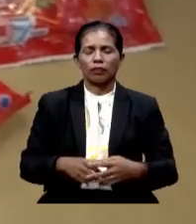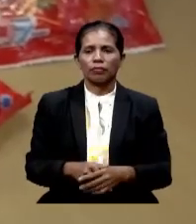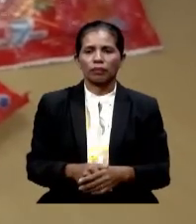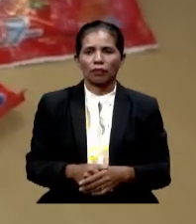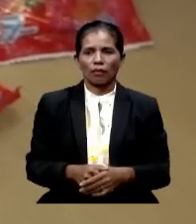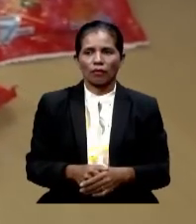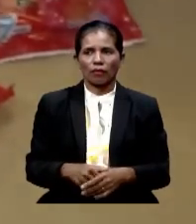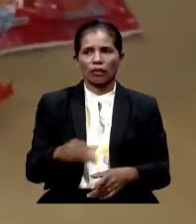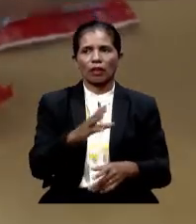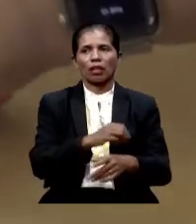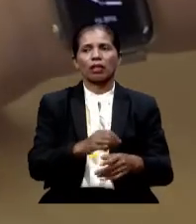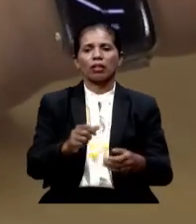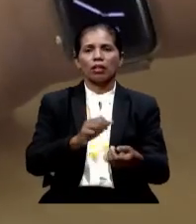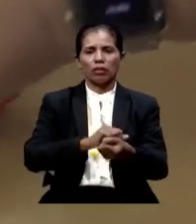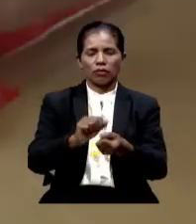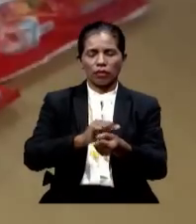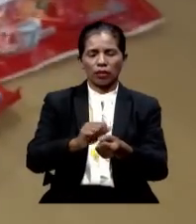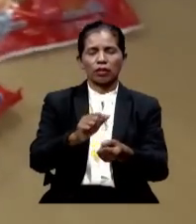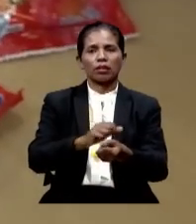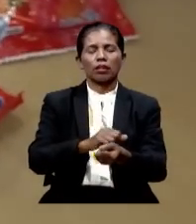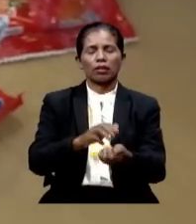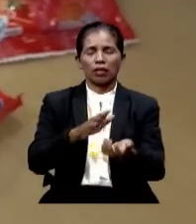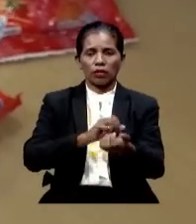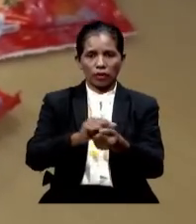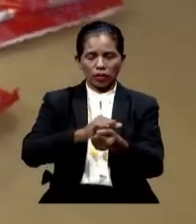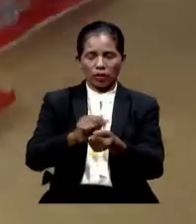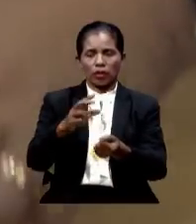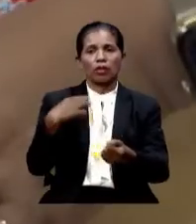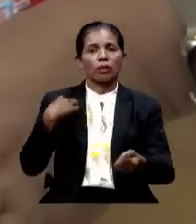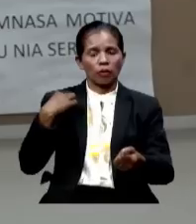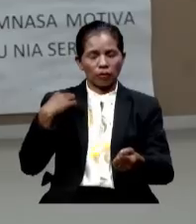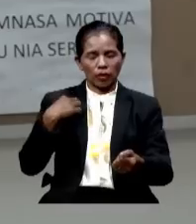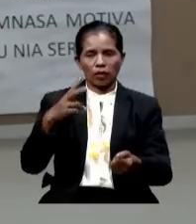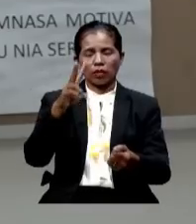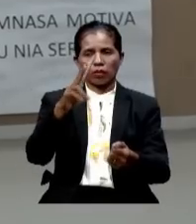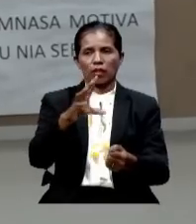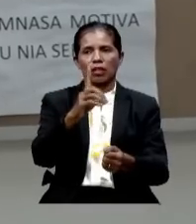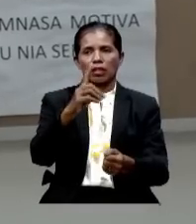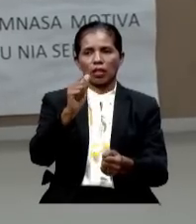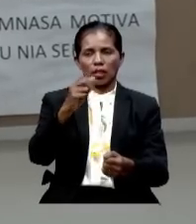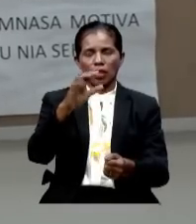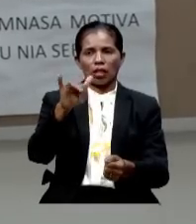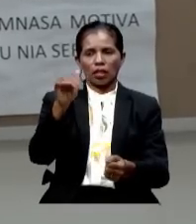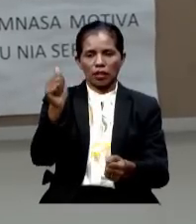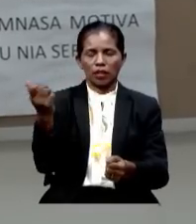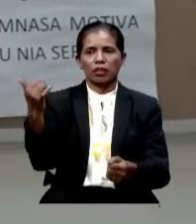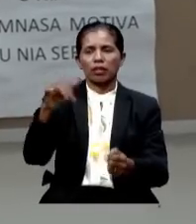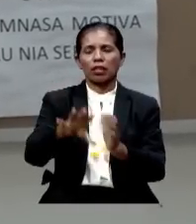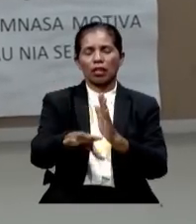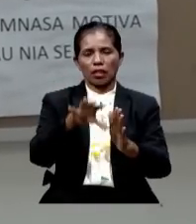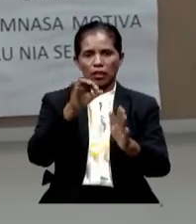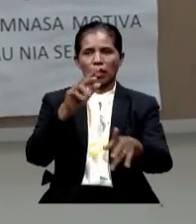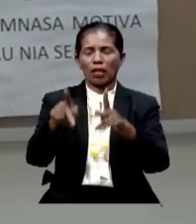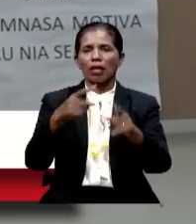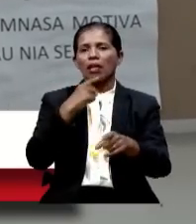produto sabão faz roupa né, e a em rua e da daia e da bom e se a reta é treino é uma